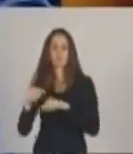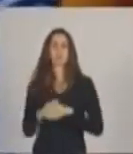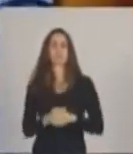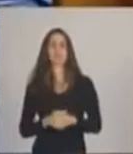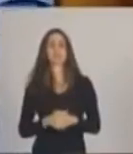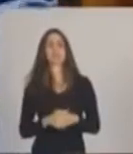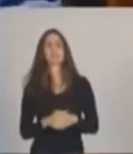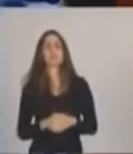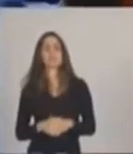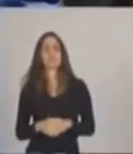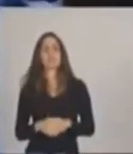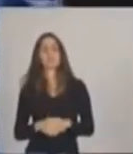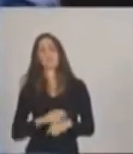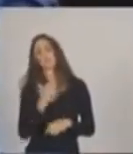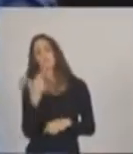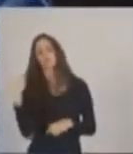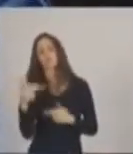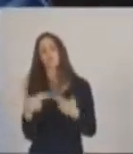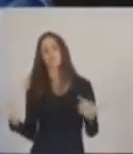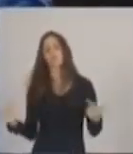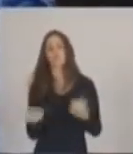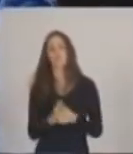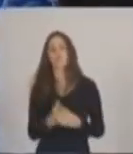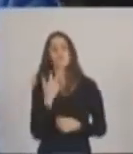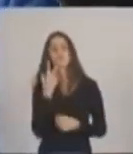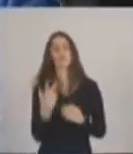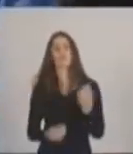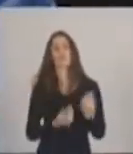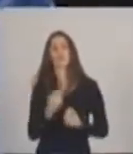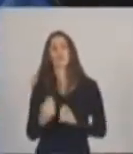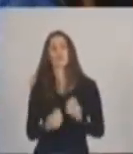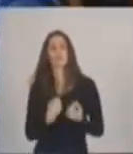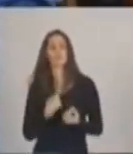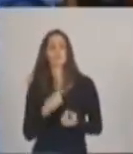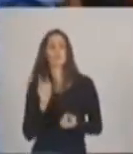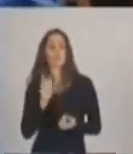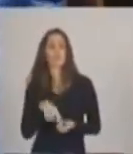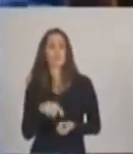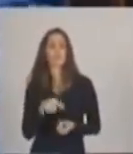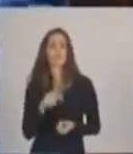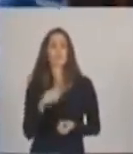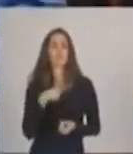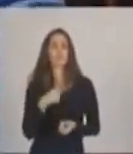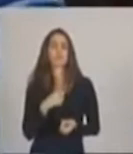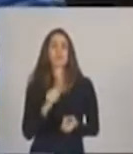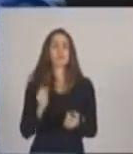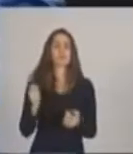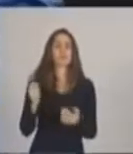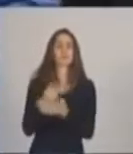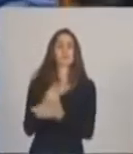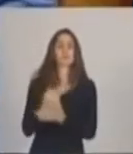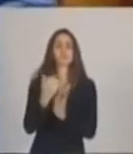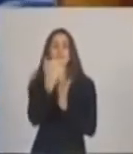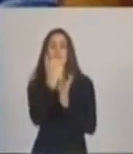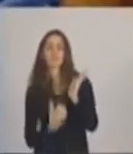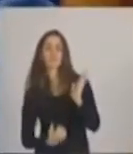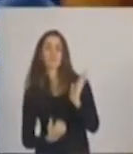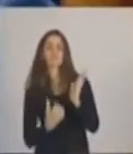Enfim, e cita uma série de outras coisas. E ele fala como que isso vai ser feito. Compensação por meio de abatimento no documento de